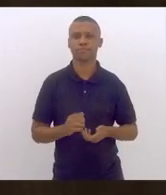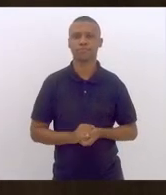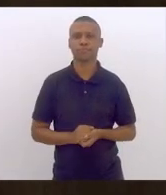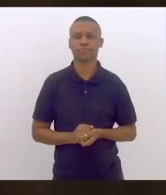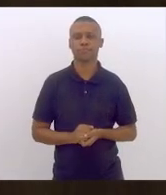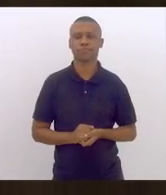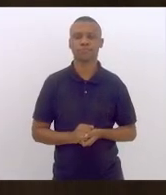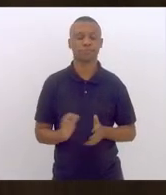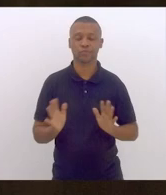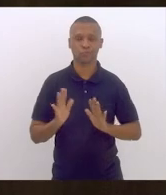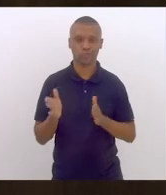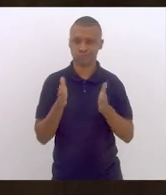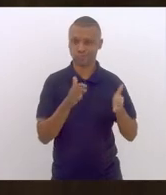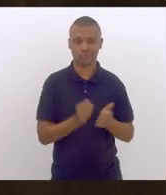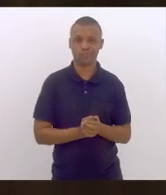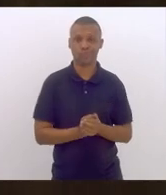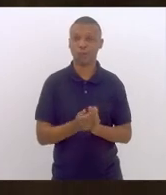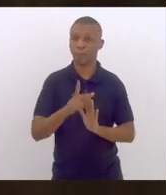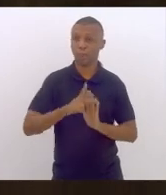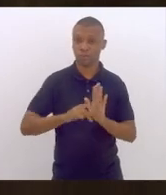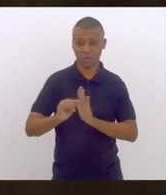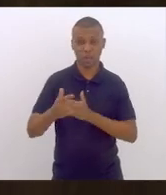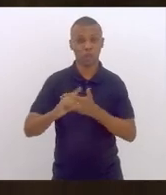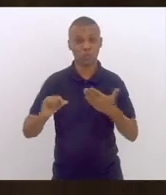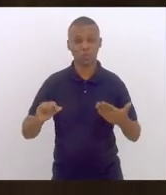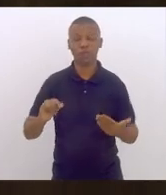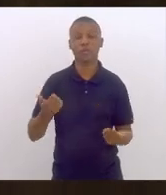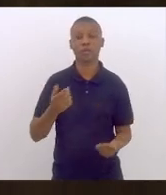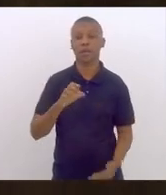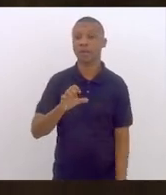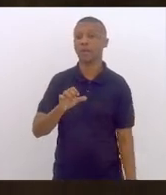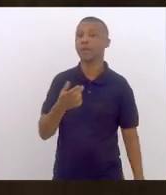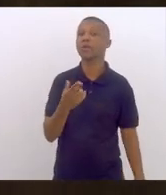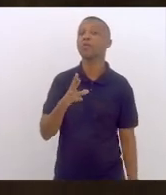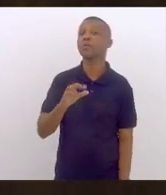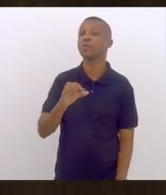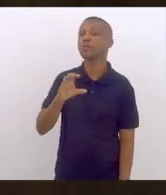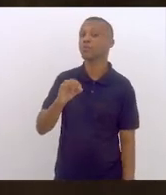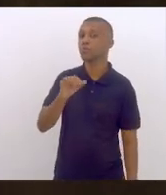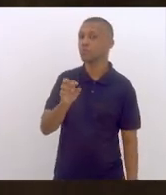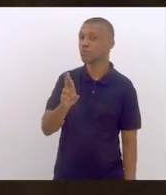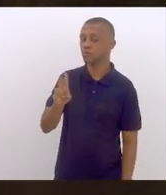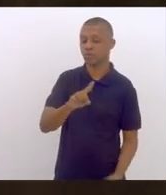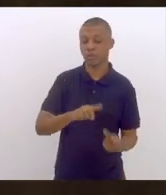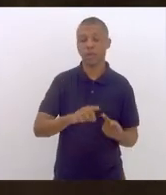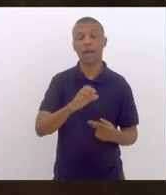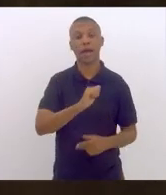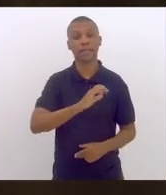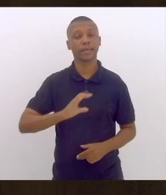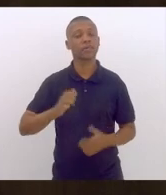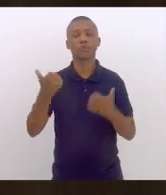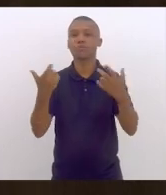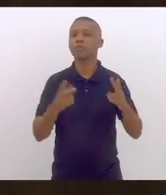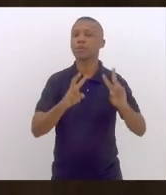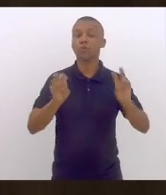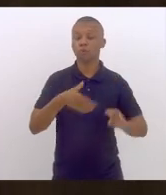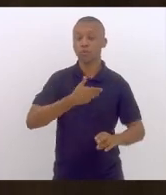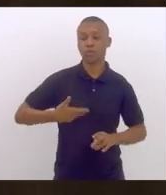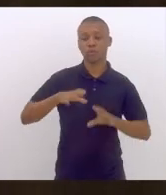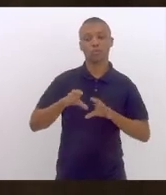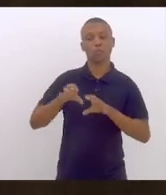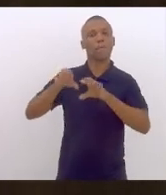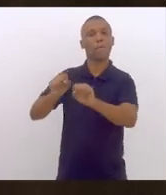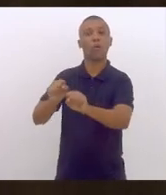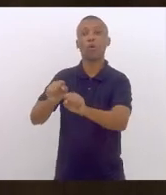autoria dos deputados Eurico Júnior André Siciliano que dispõe sobre o tombamento por